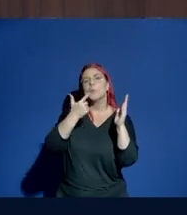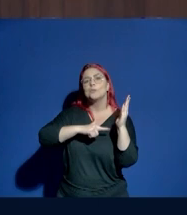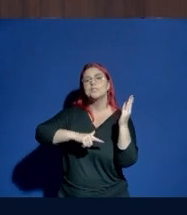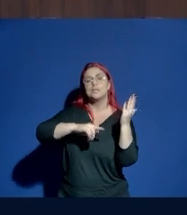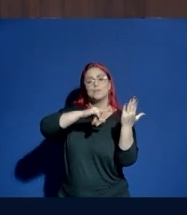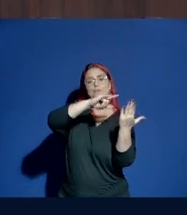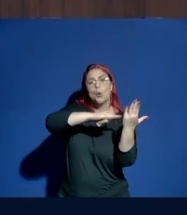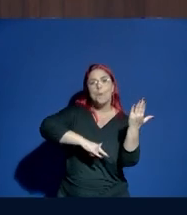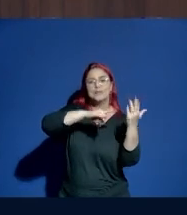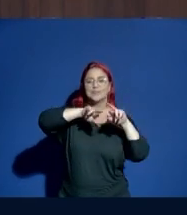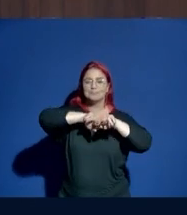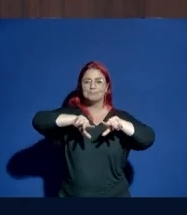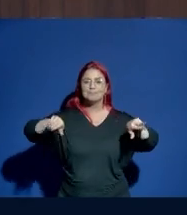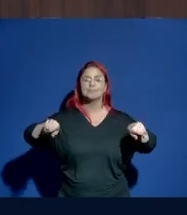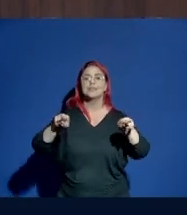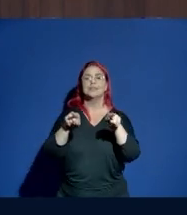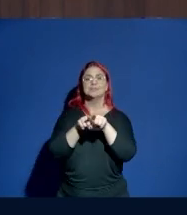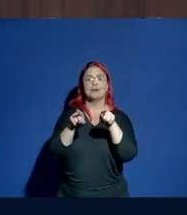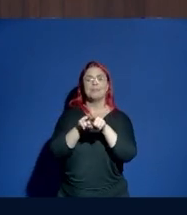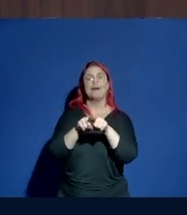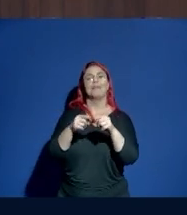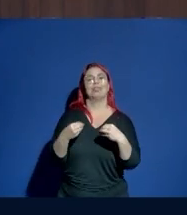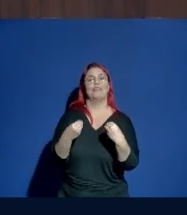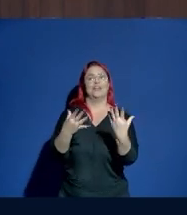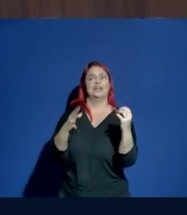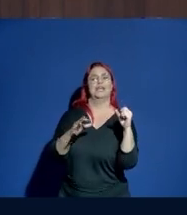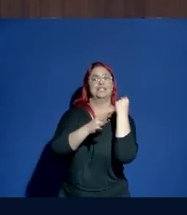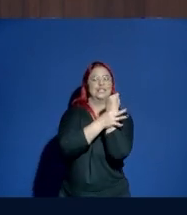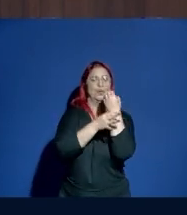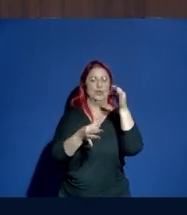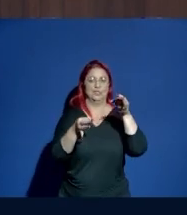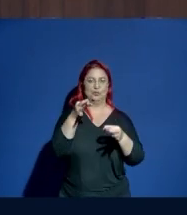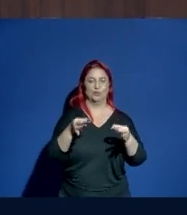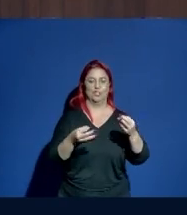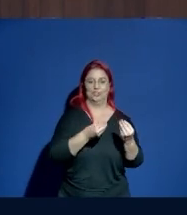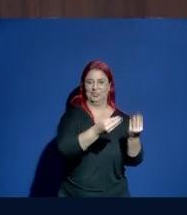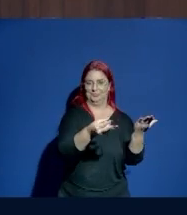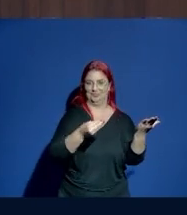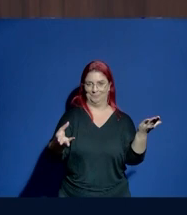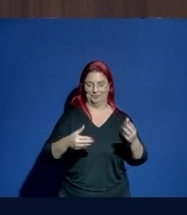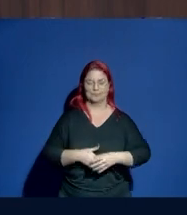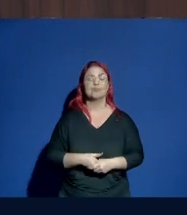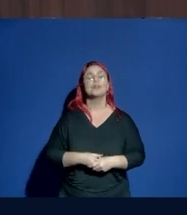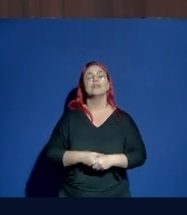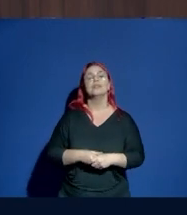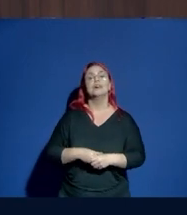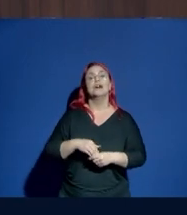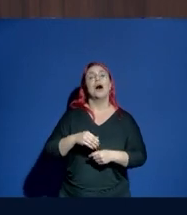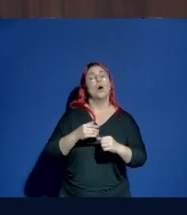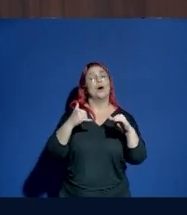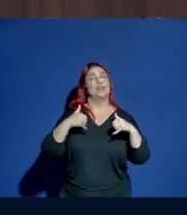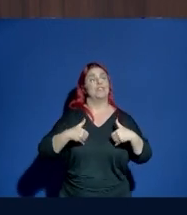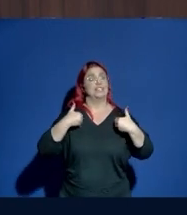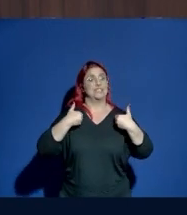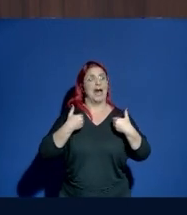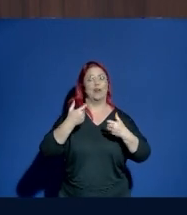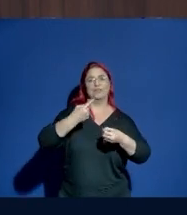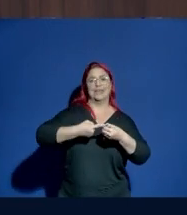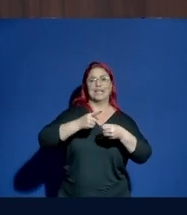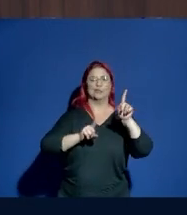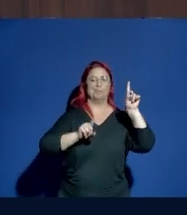o conflito de terra e trazer a segurança jurídica dia 14 de setembro que é o dia do aniversário de Presidente Prudente nós vamos